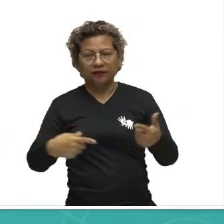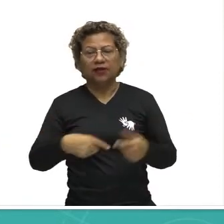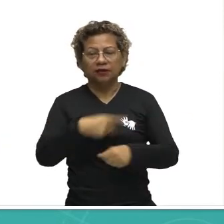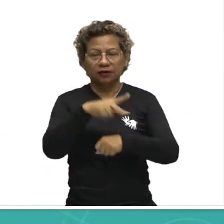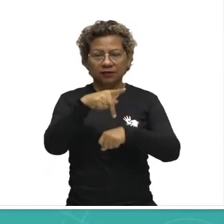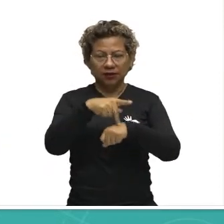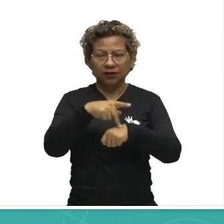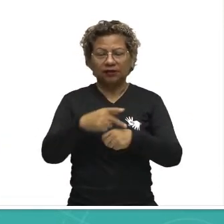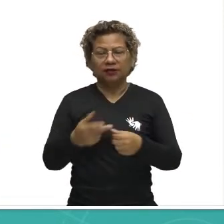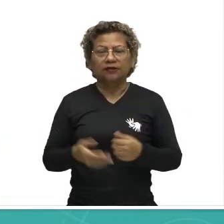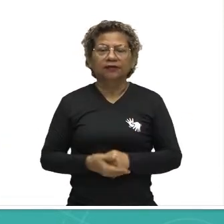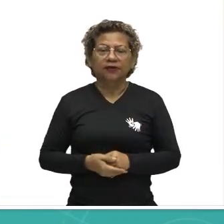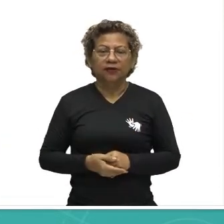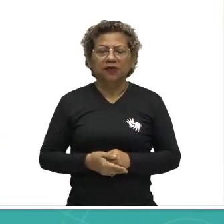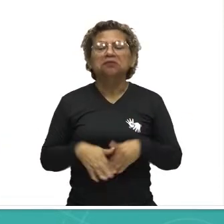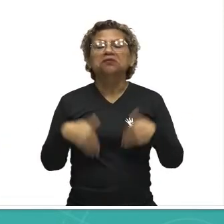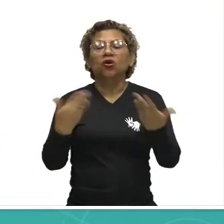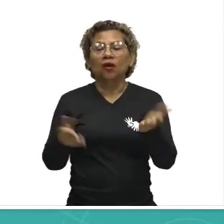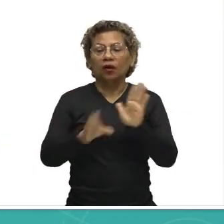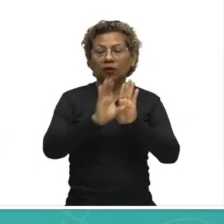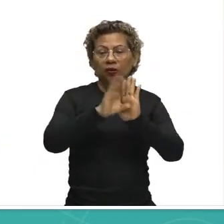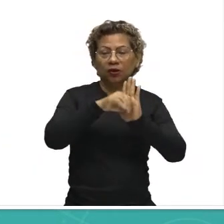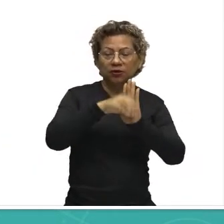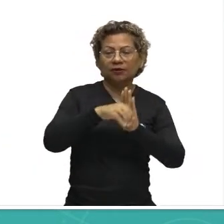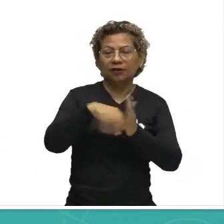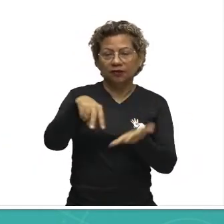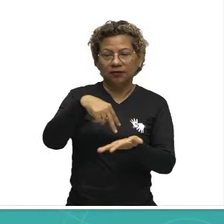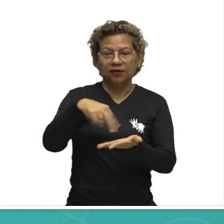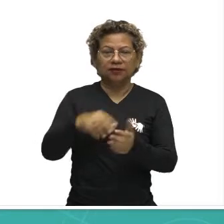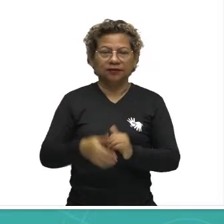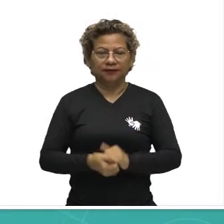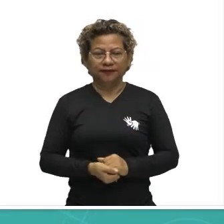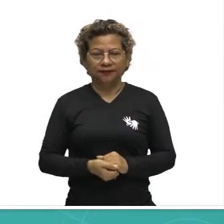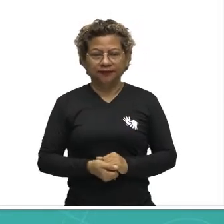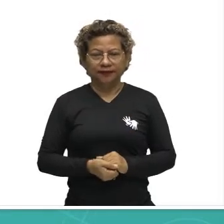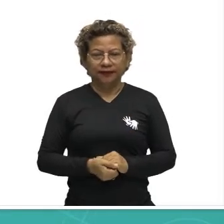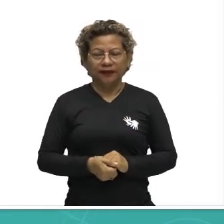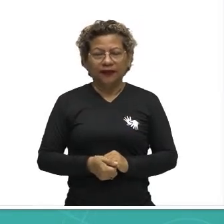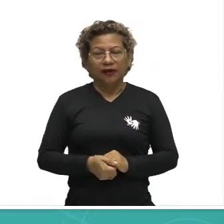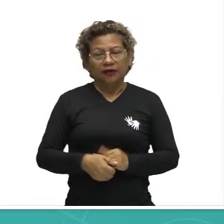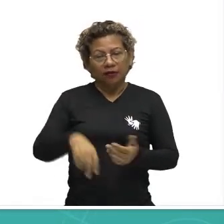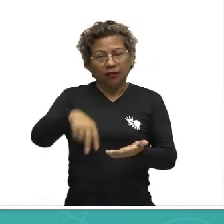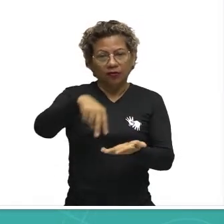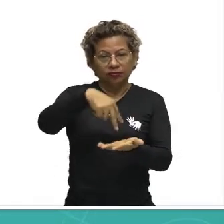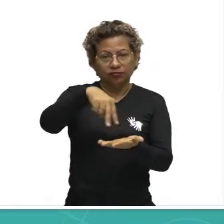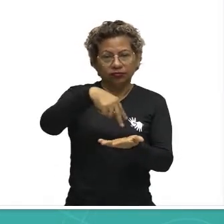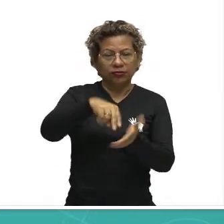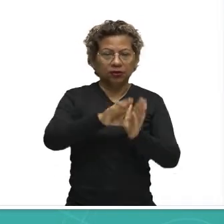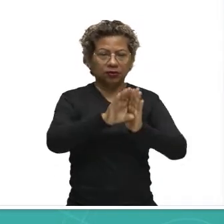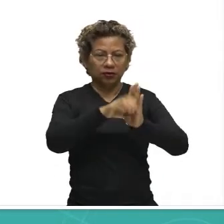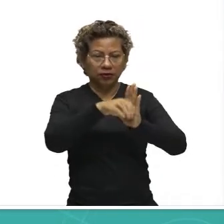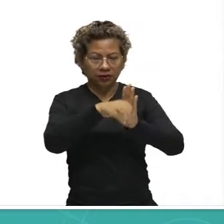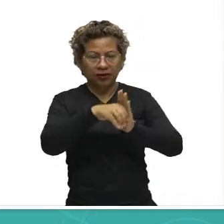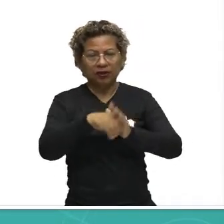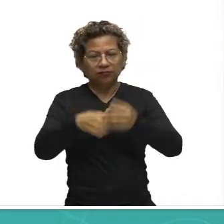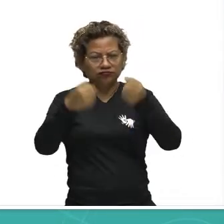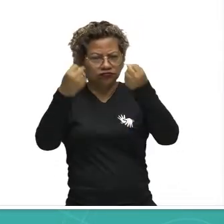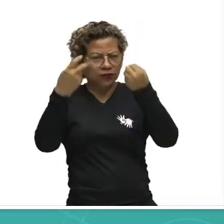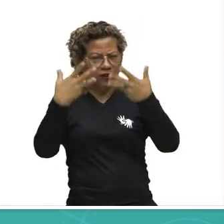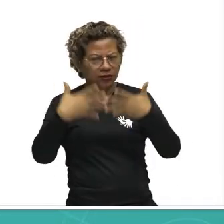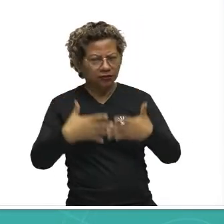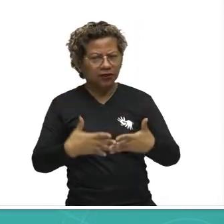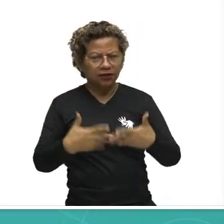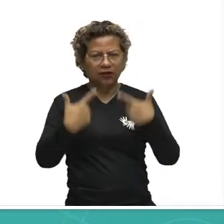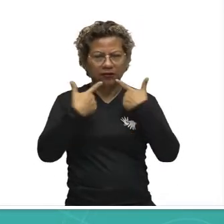E aí, qual é o conceito de dança? Vamos ver? Então, o conceito de dança diz o seguinte: a dança é uma